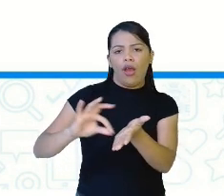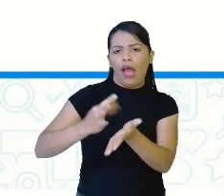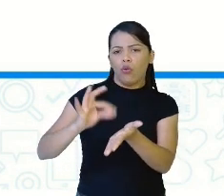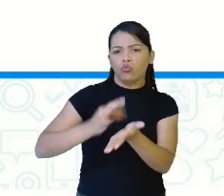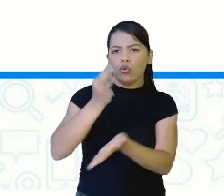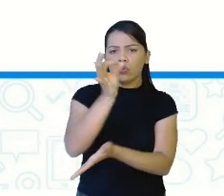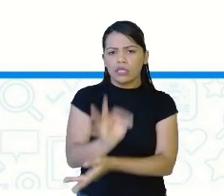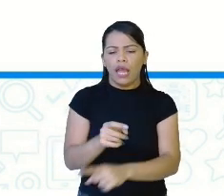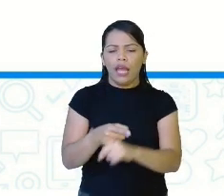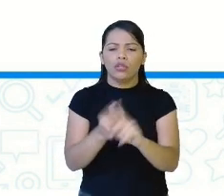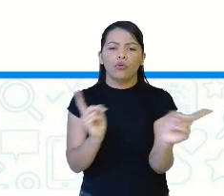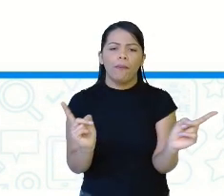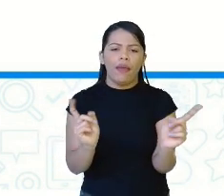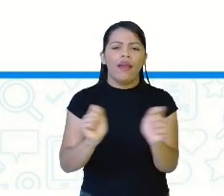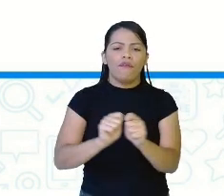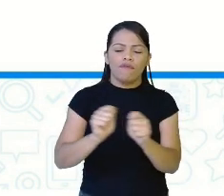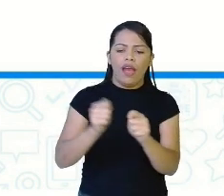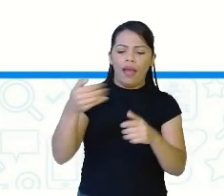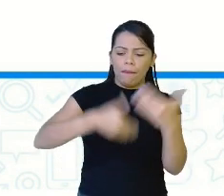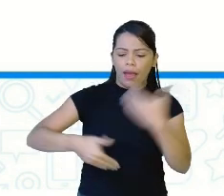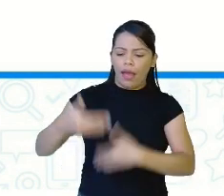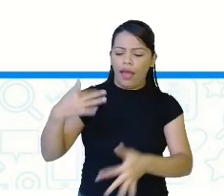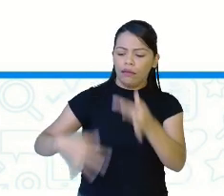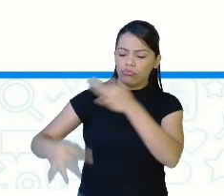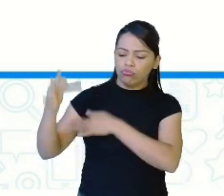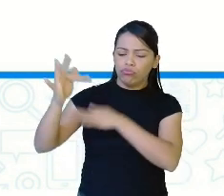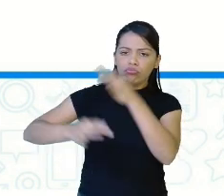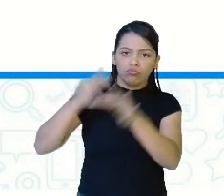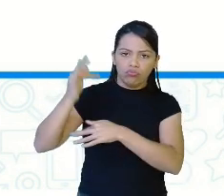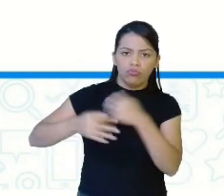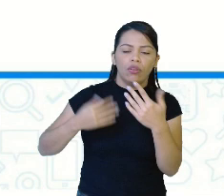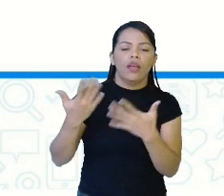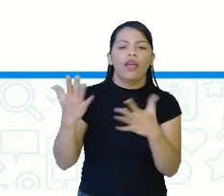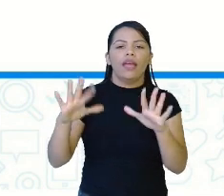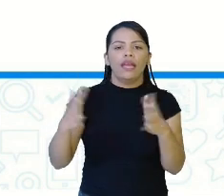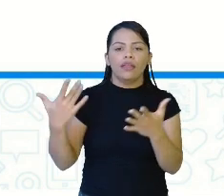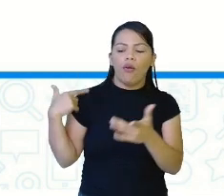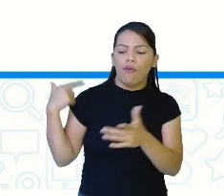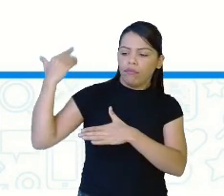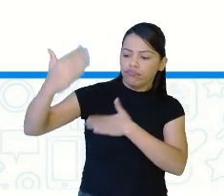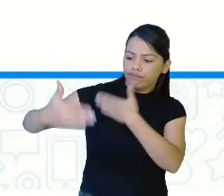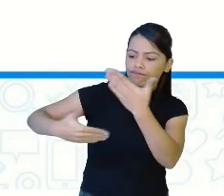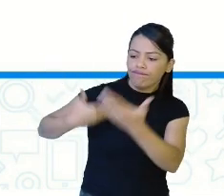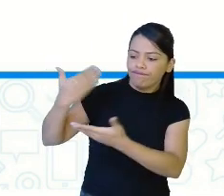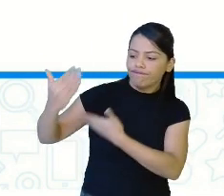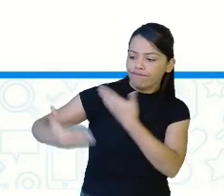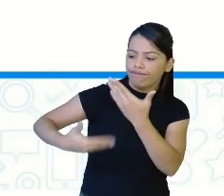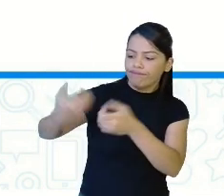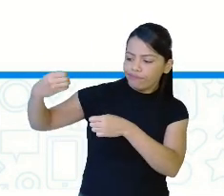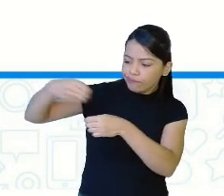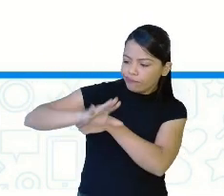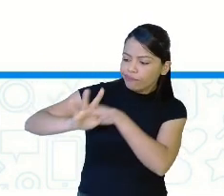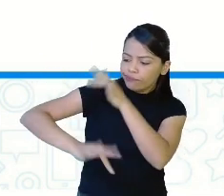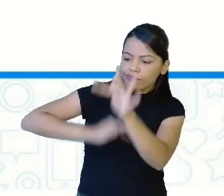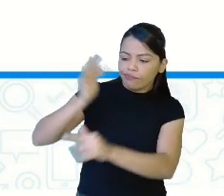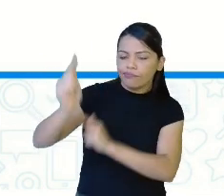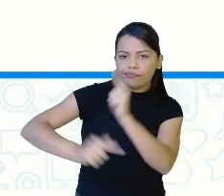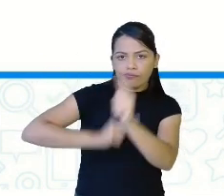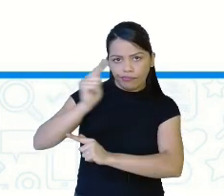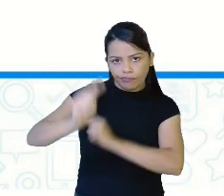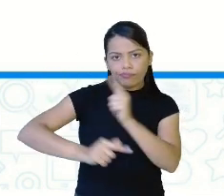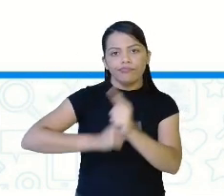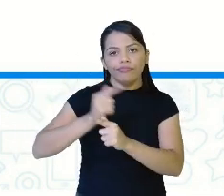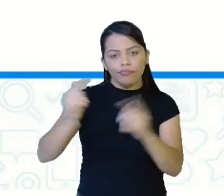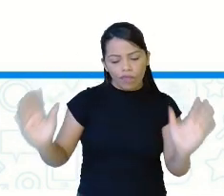folclore brasileiro e passam de geração para geração, transmitindo a cultura oral e popular. Então,